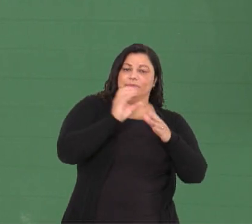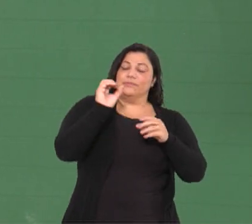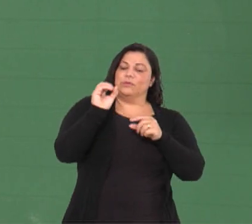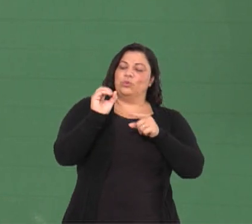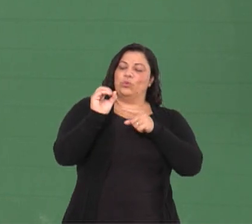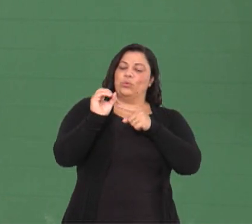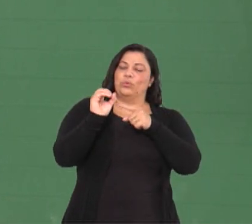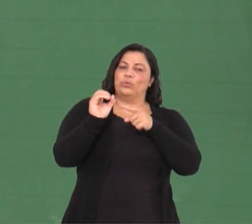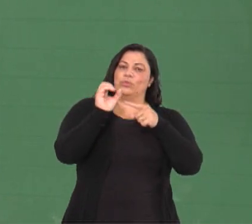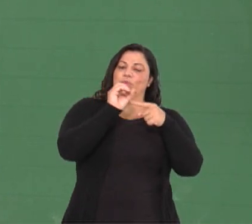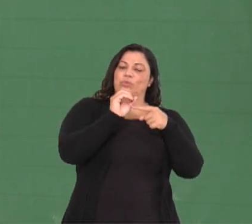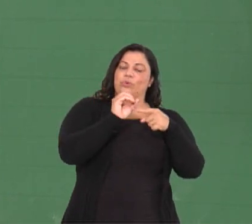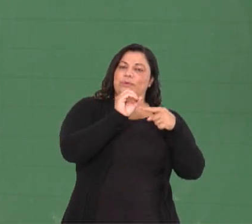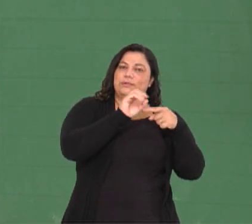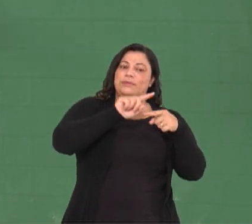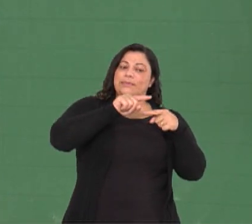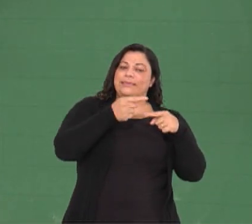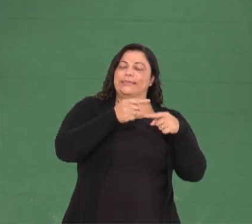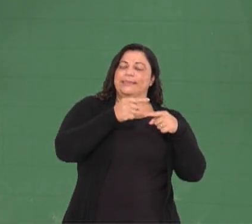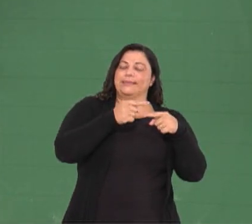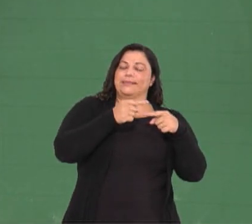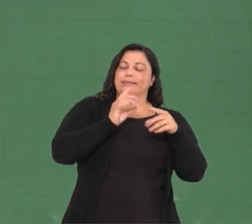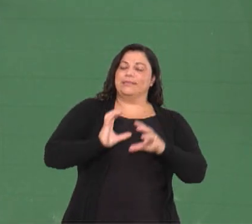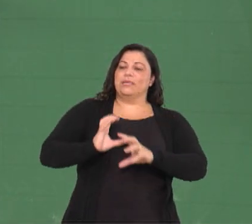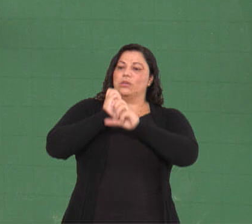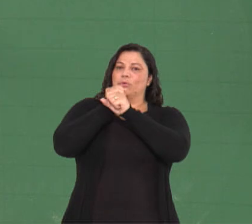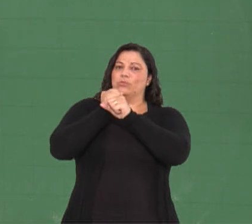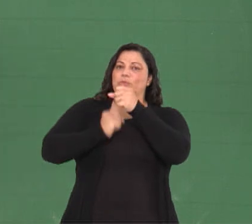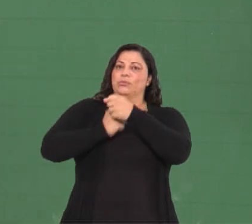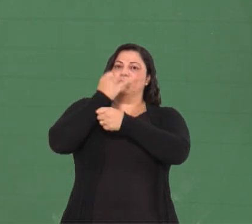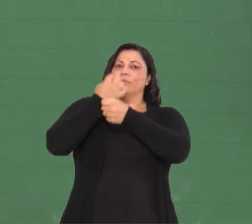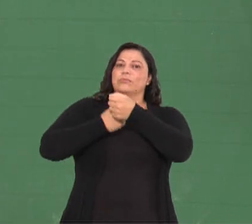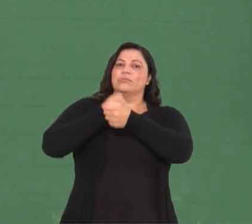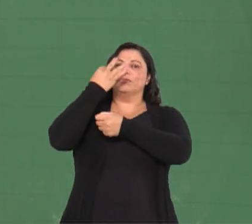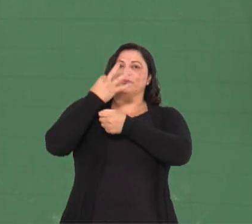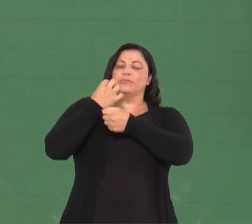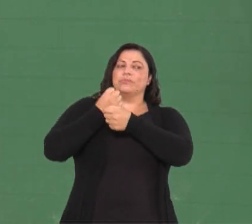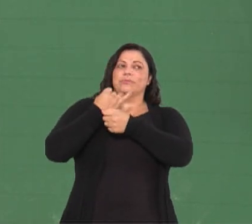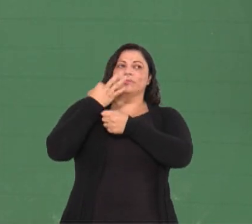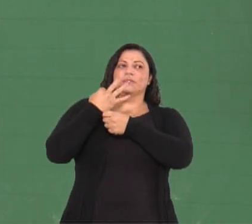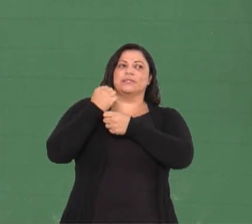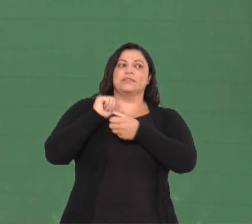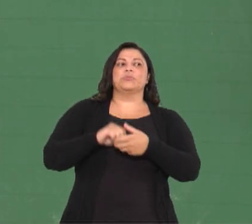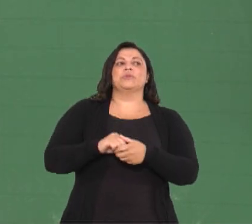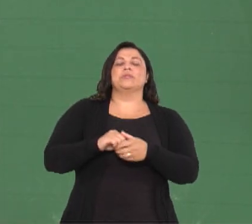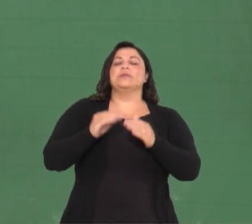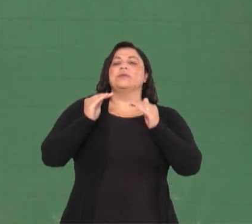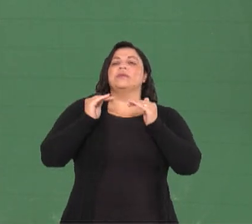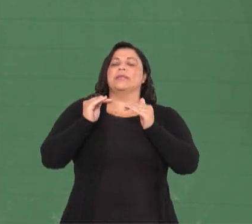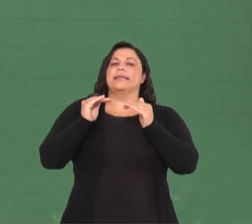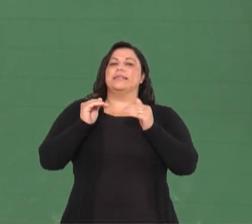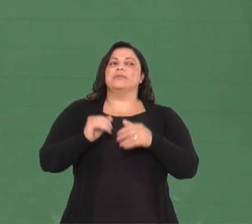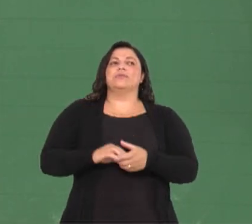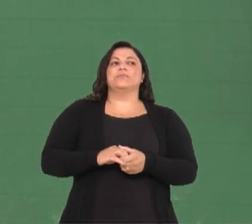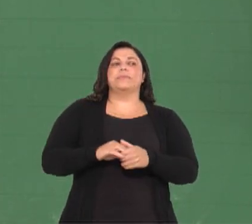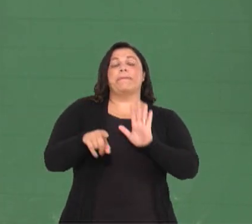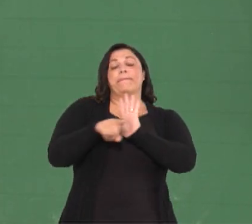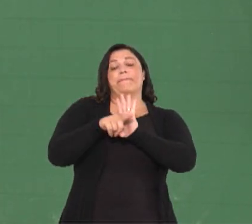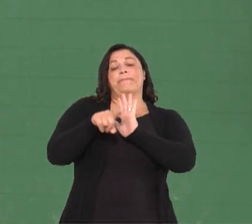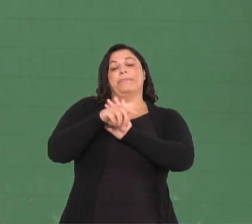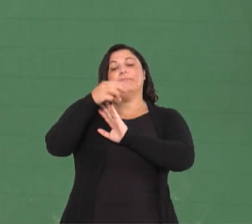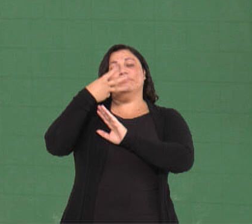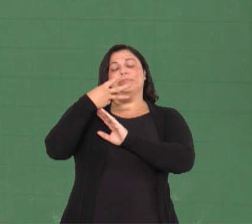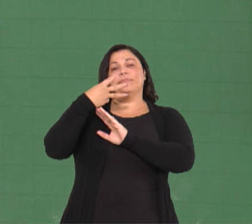2, 3 casas para a esquerda, e soma o expoente, soma essa quantidade de casas que você passou para a esquerda, o expoente, menos 3